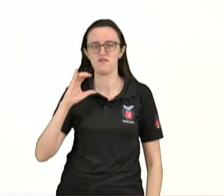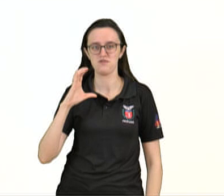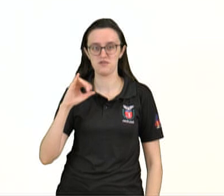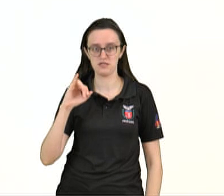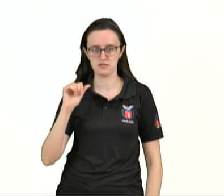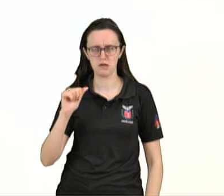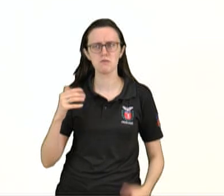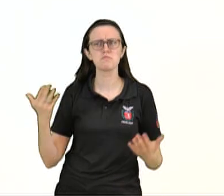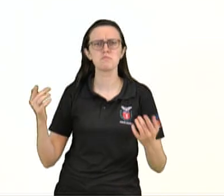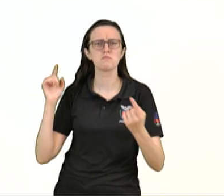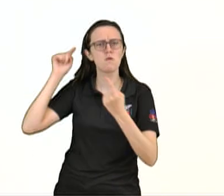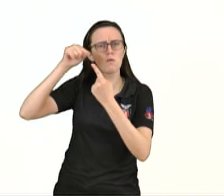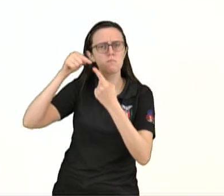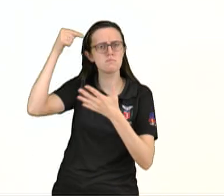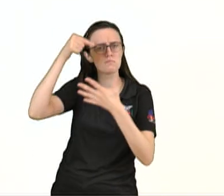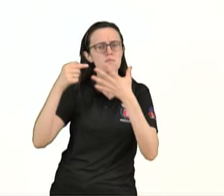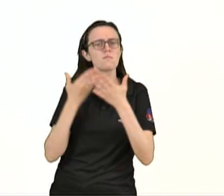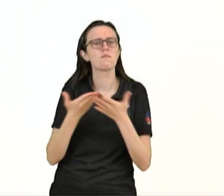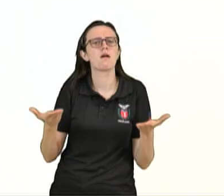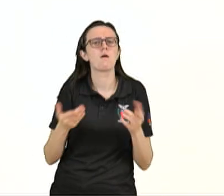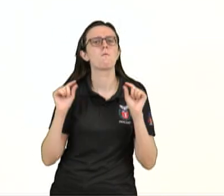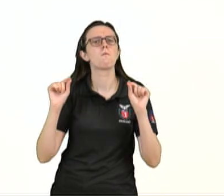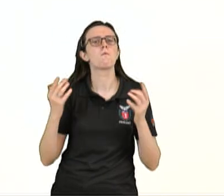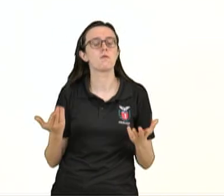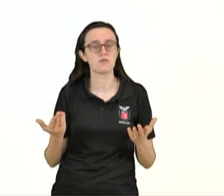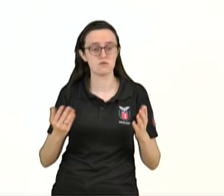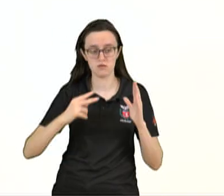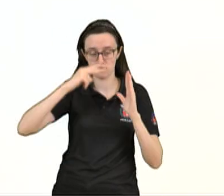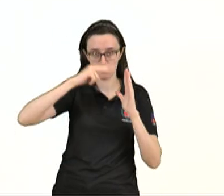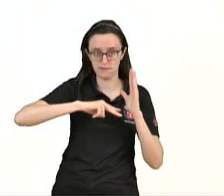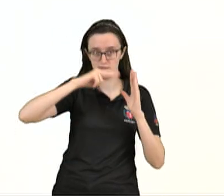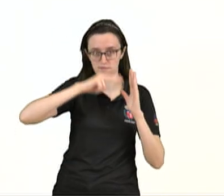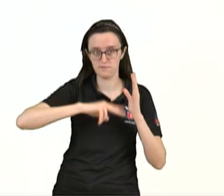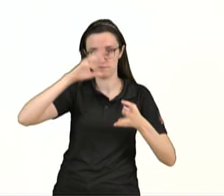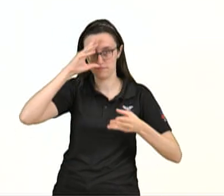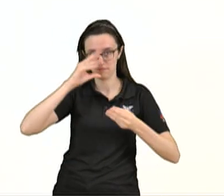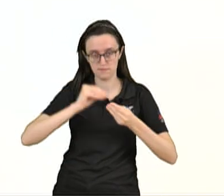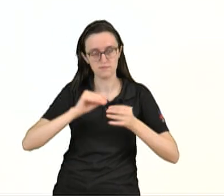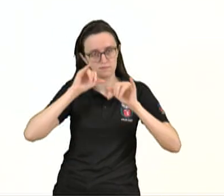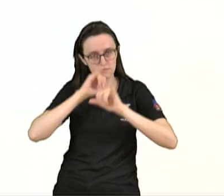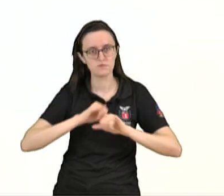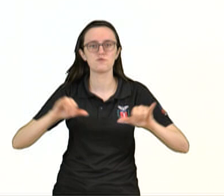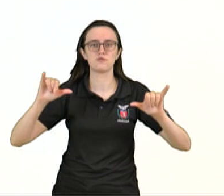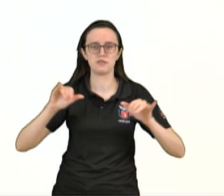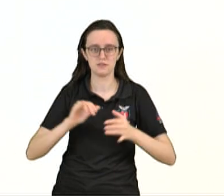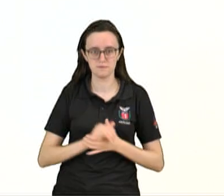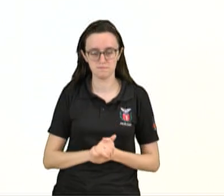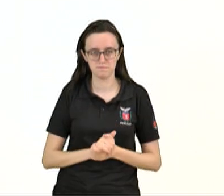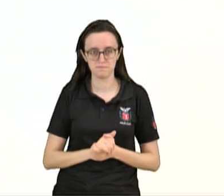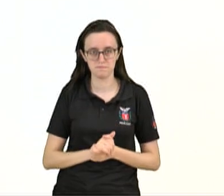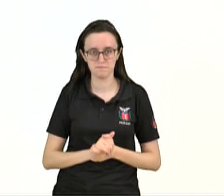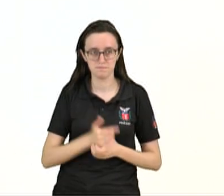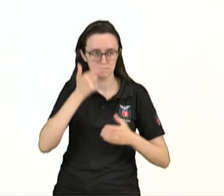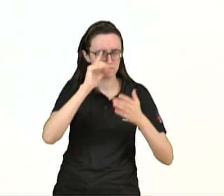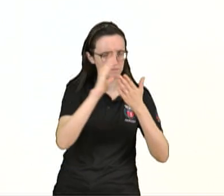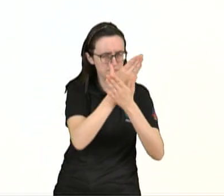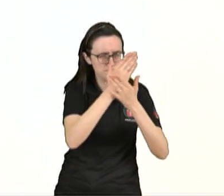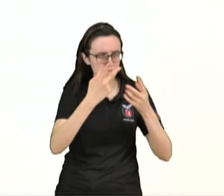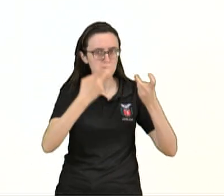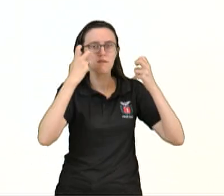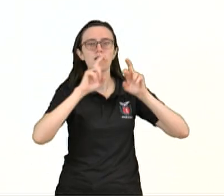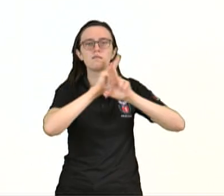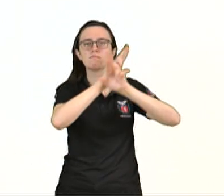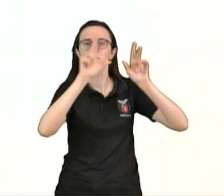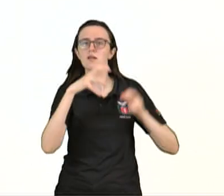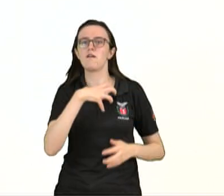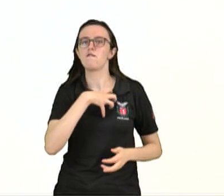Quais os objetivos da aula de hoje? Ler e interpretar notícias. Distinguir as diferentes formas